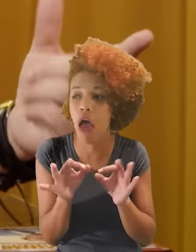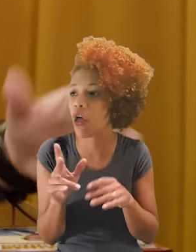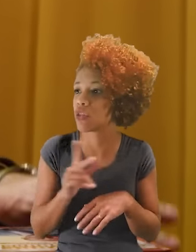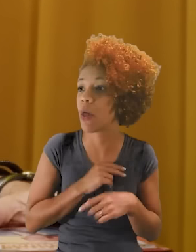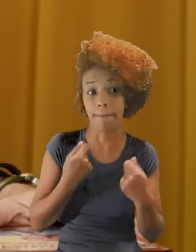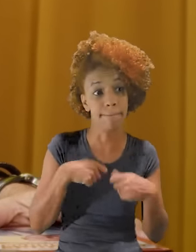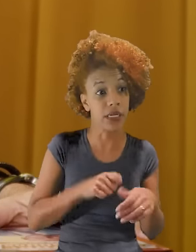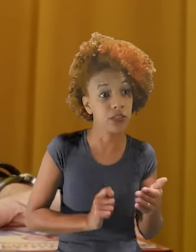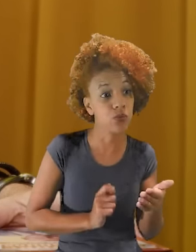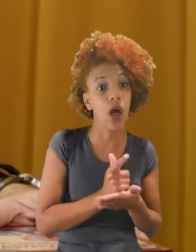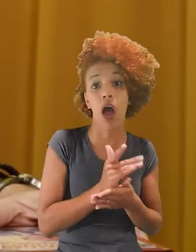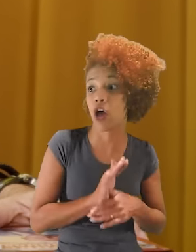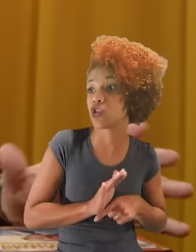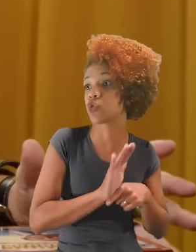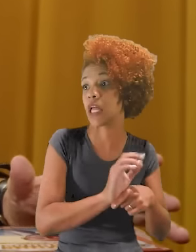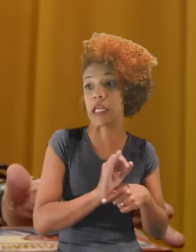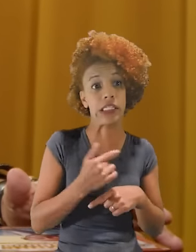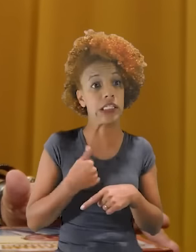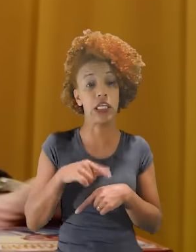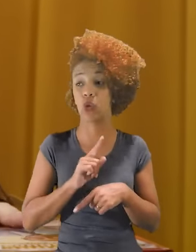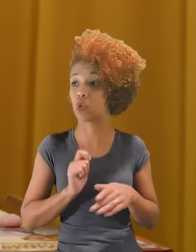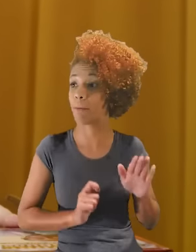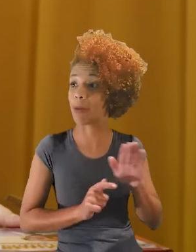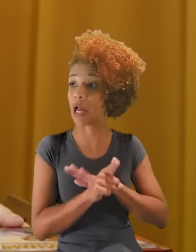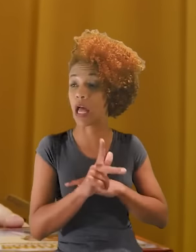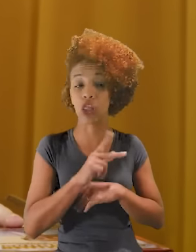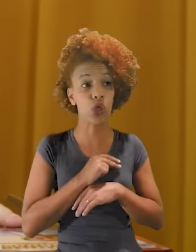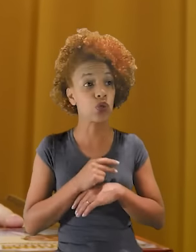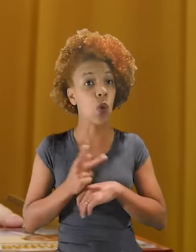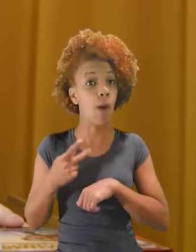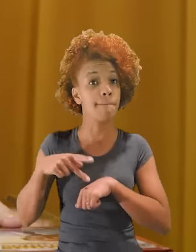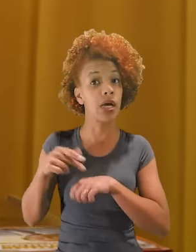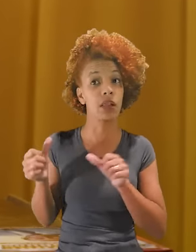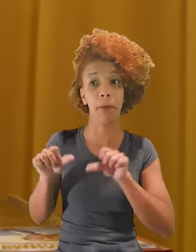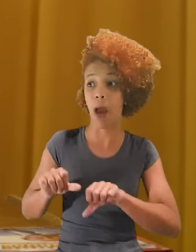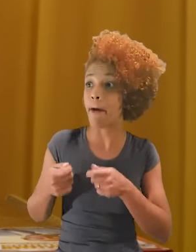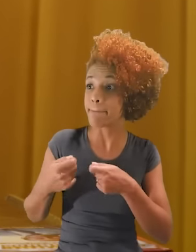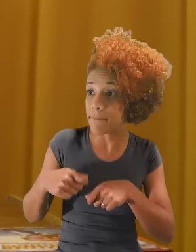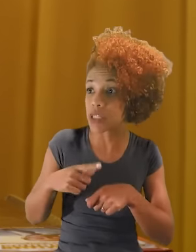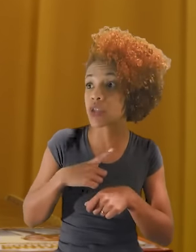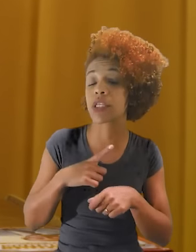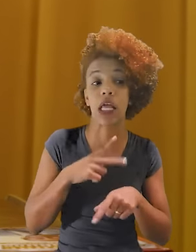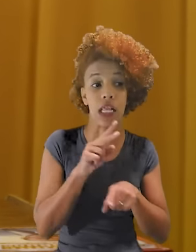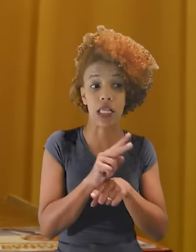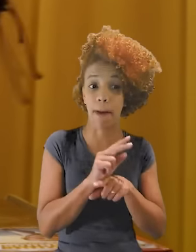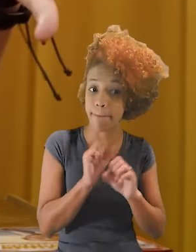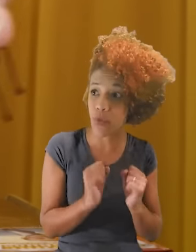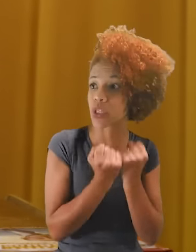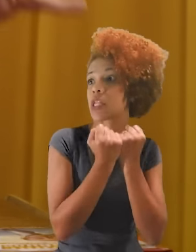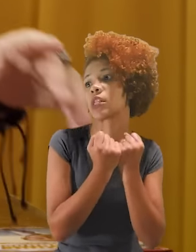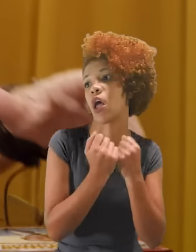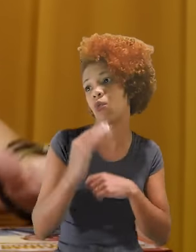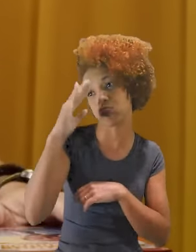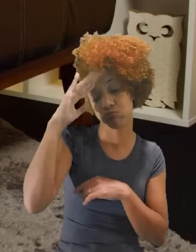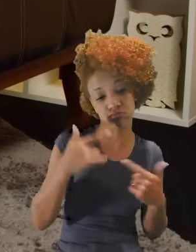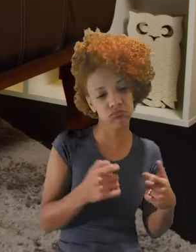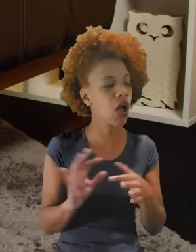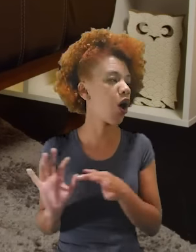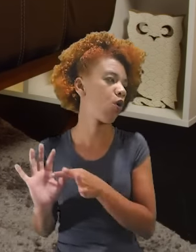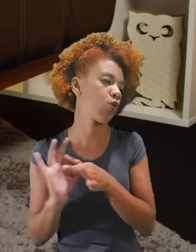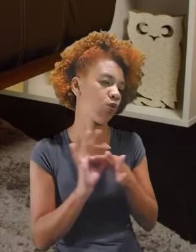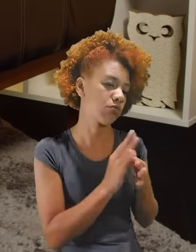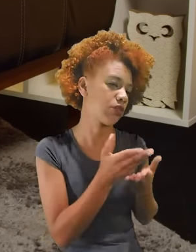uma coisa que falava, pô, eu preciso ajudar mesmo. Se eu não pagar, pô, meu país pode se ferrar, entendeu? Puta, eu preciso ter essa proteção do exército. É uma